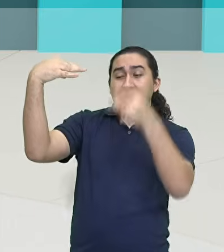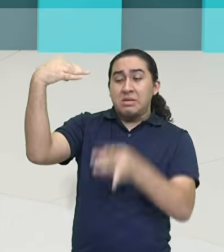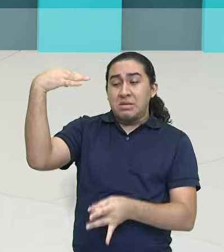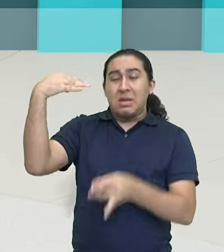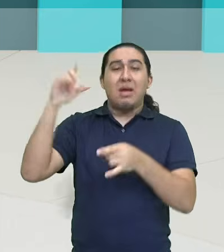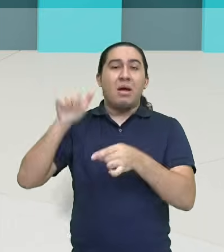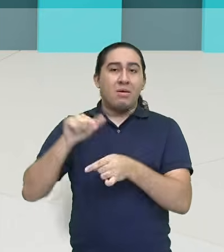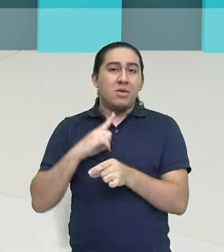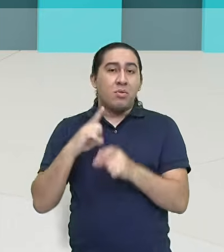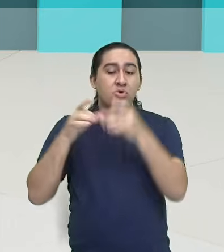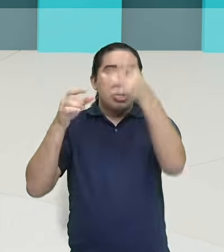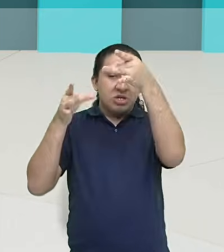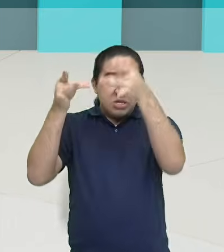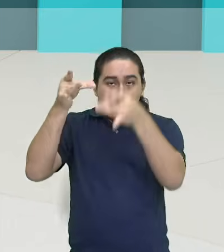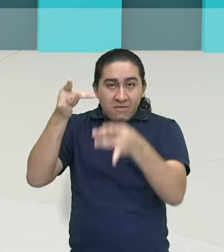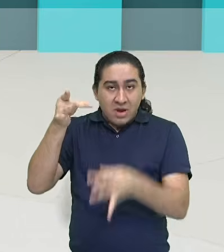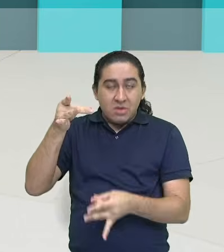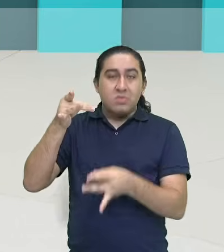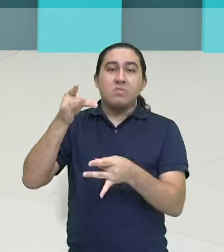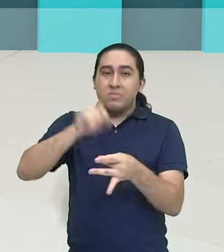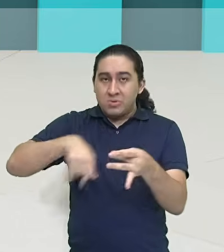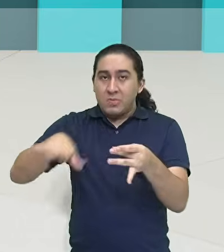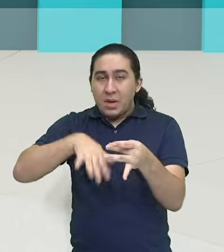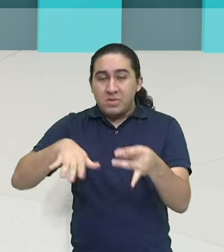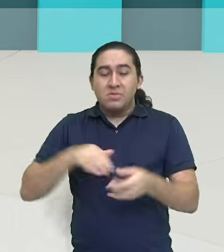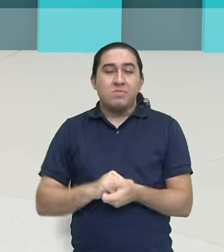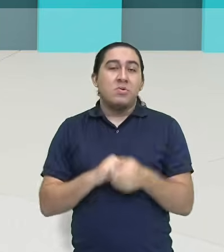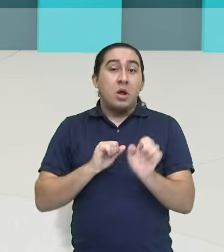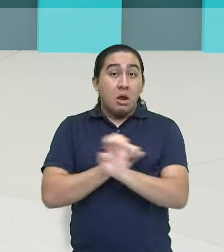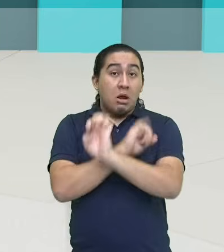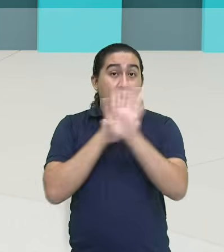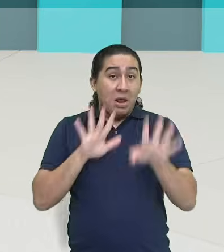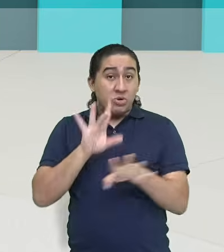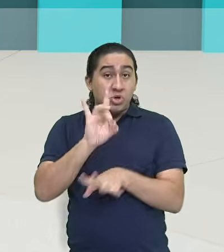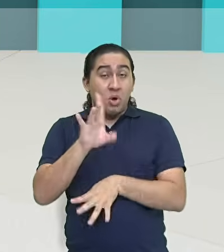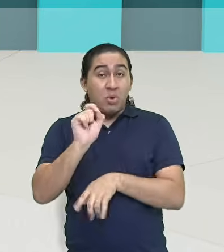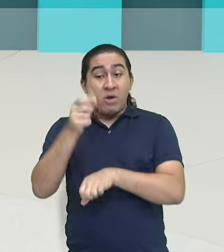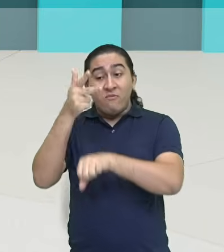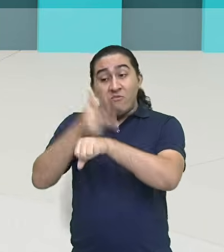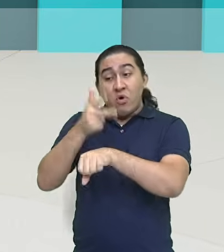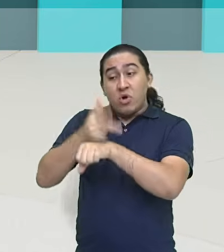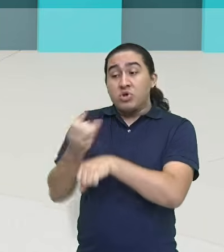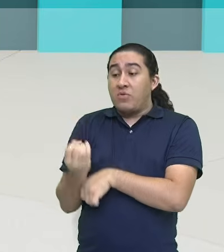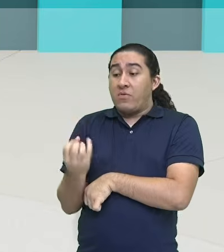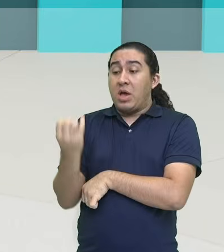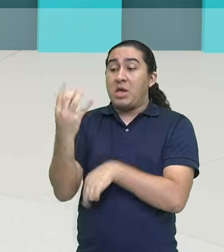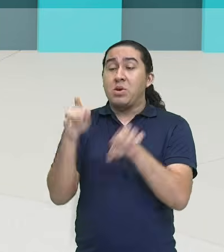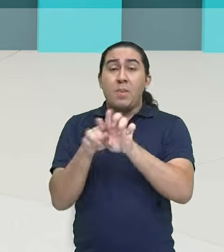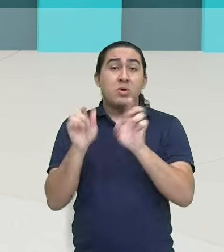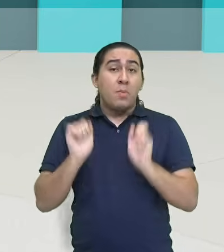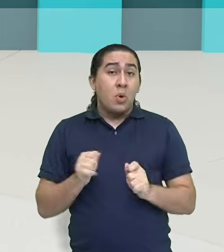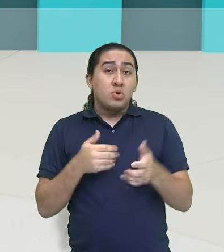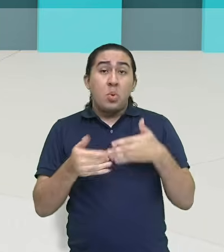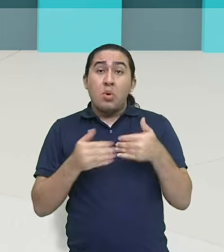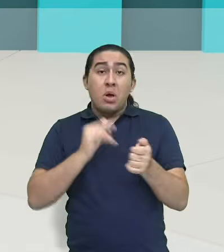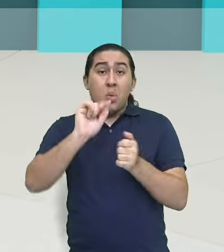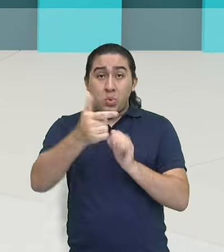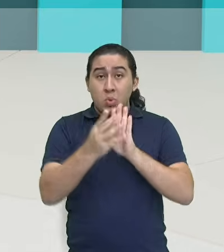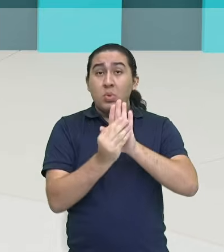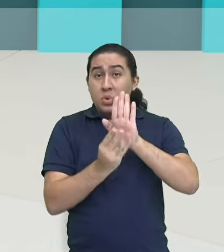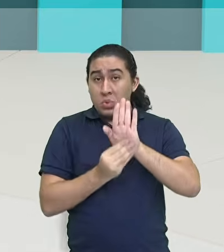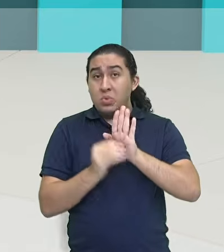aqui. E aí eles vão descrevendo o lugar. Claro, eu estou falando aqui de um vlog de viagem, mas poderia ser de qualquer outro conteúdo, tá